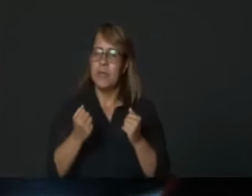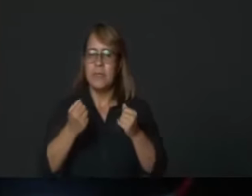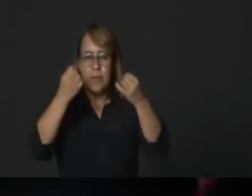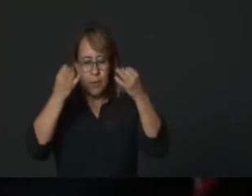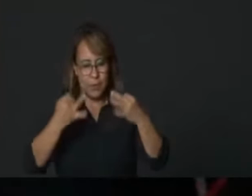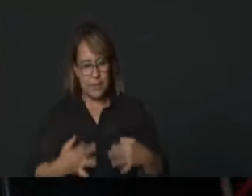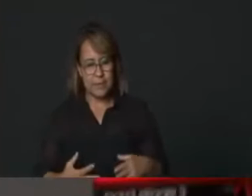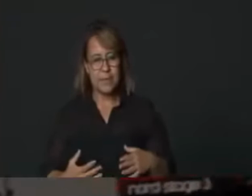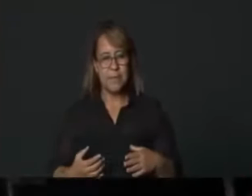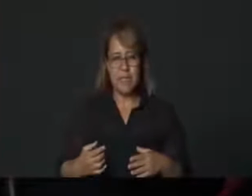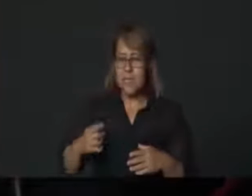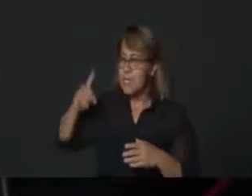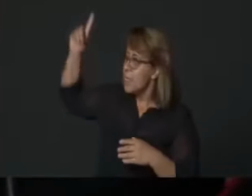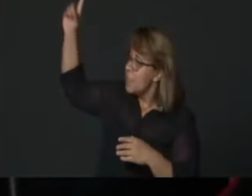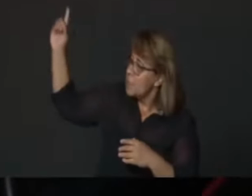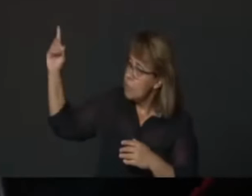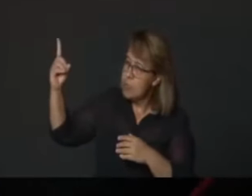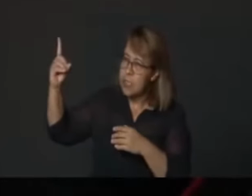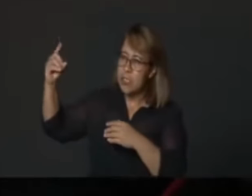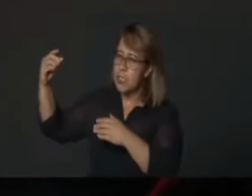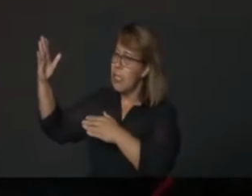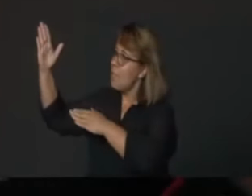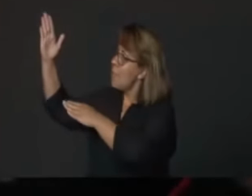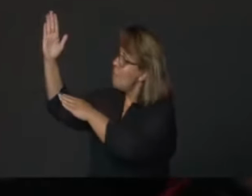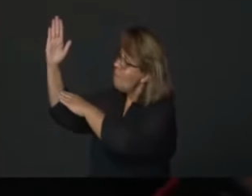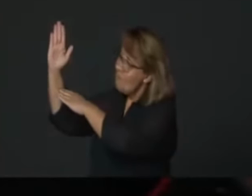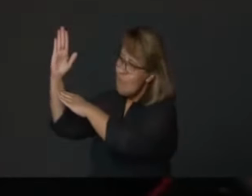temporal de pensão rir